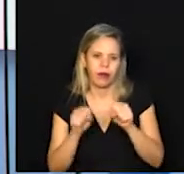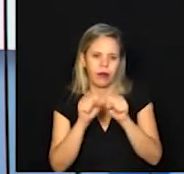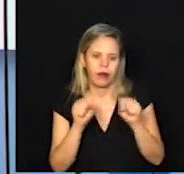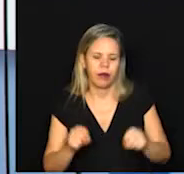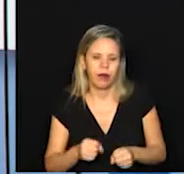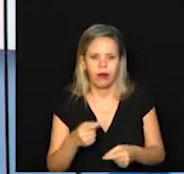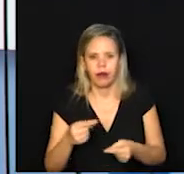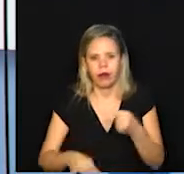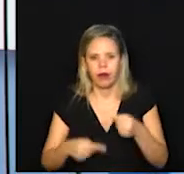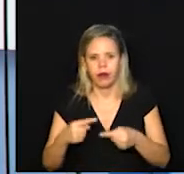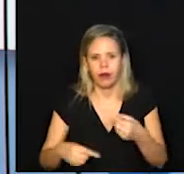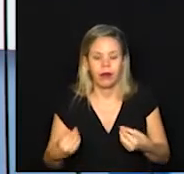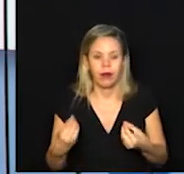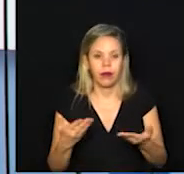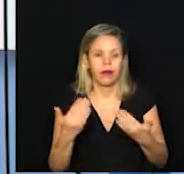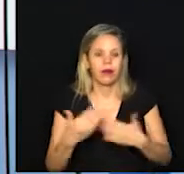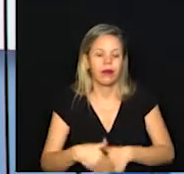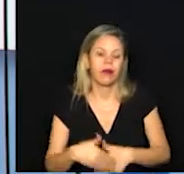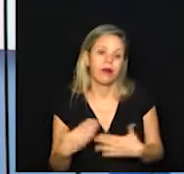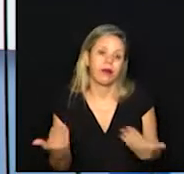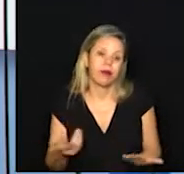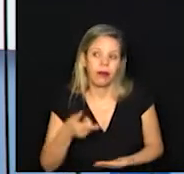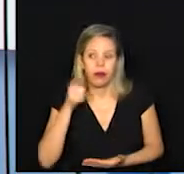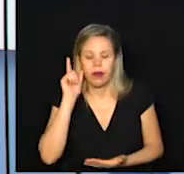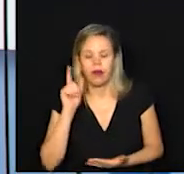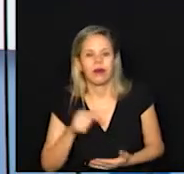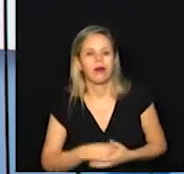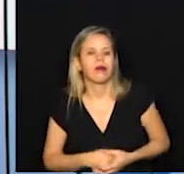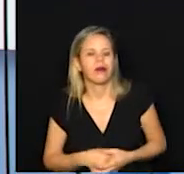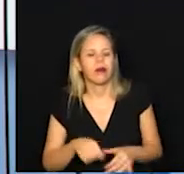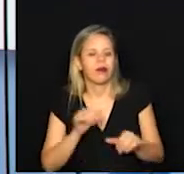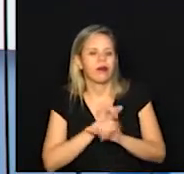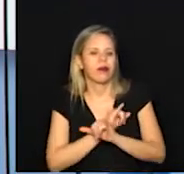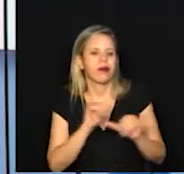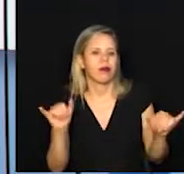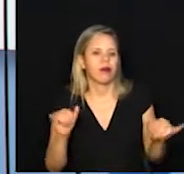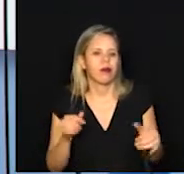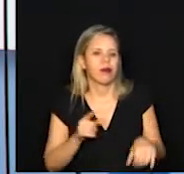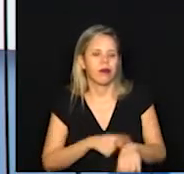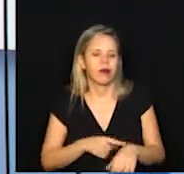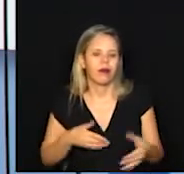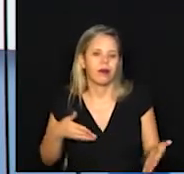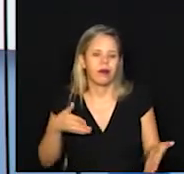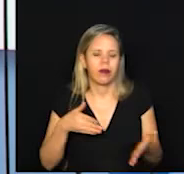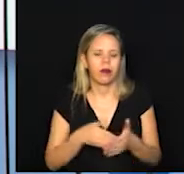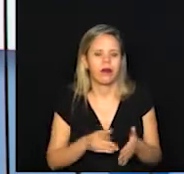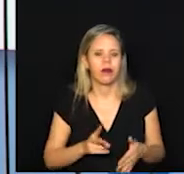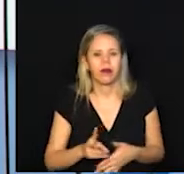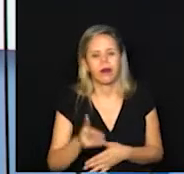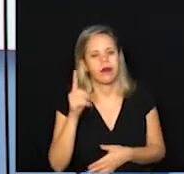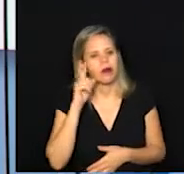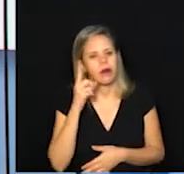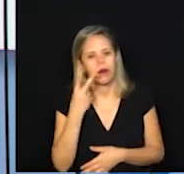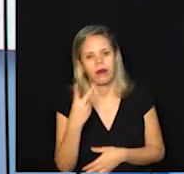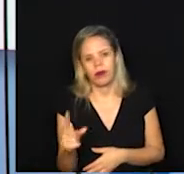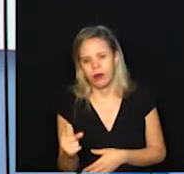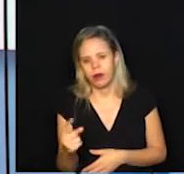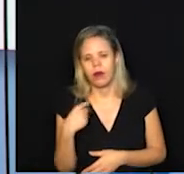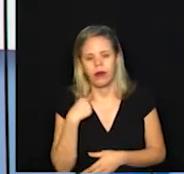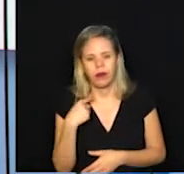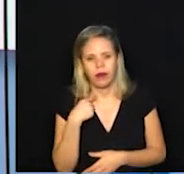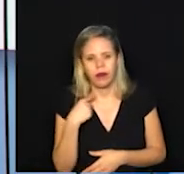não sabe se entregou a prova ou não. Inclusive, ontem foi divulgado que esse prazo será estendido para o dia 21 de